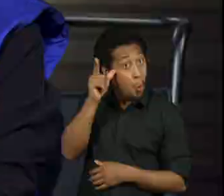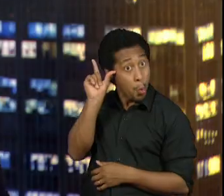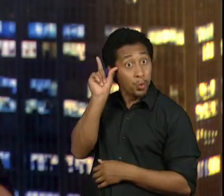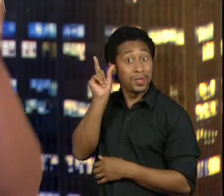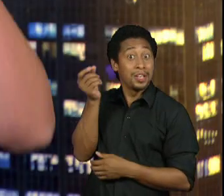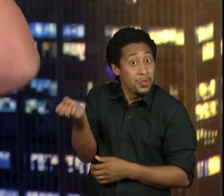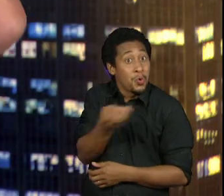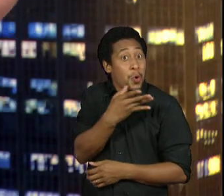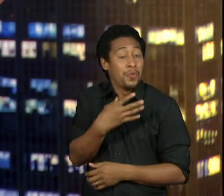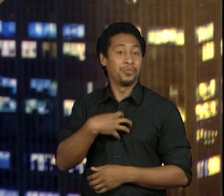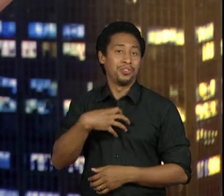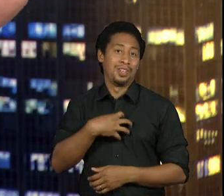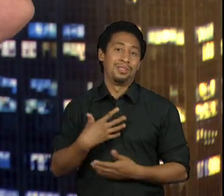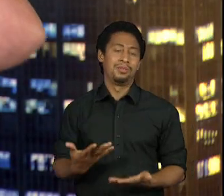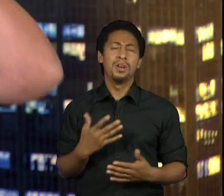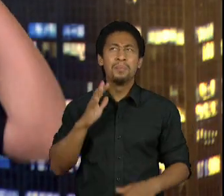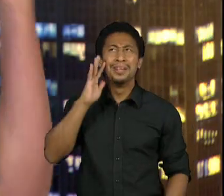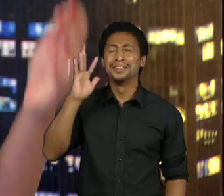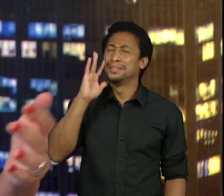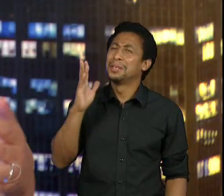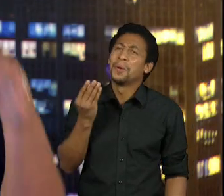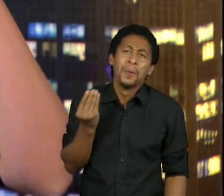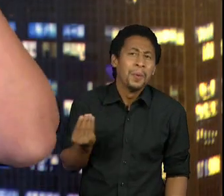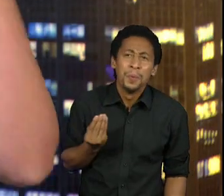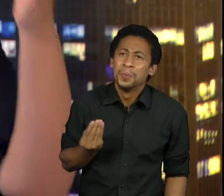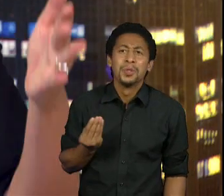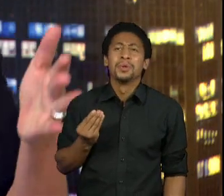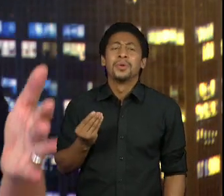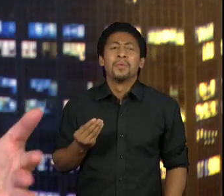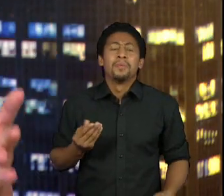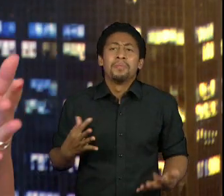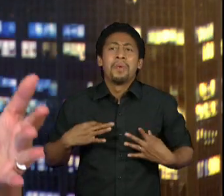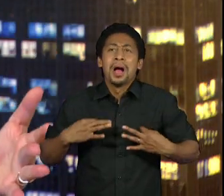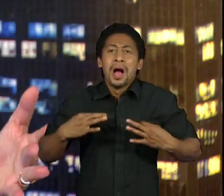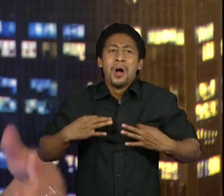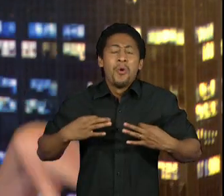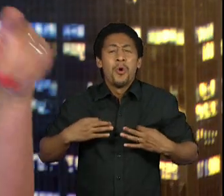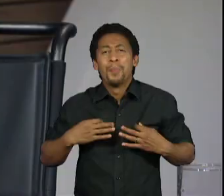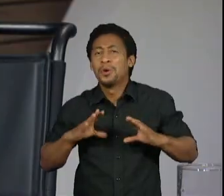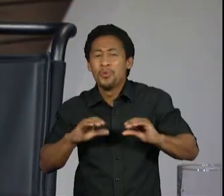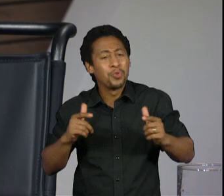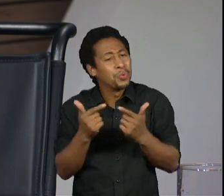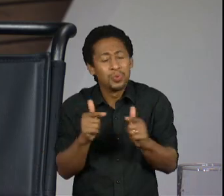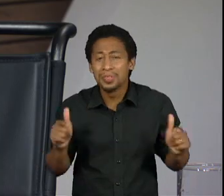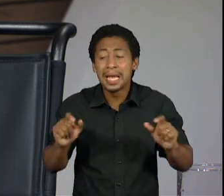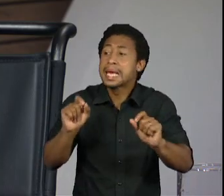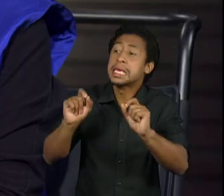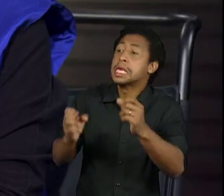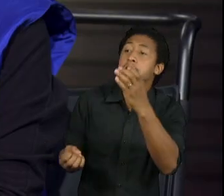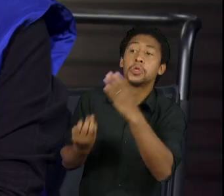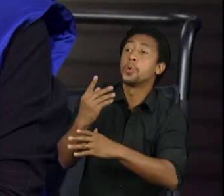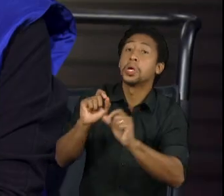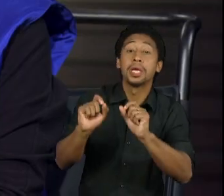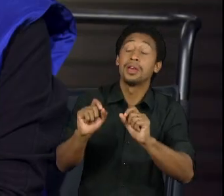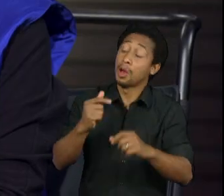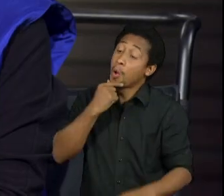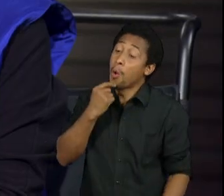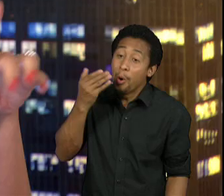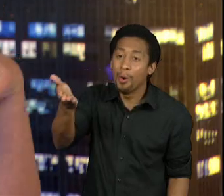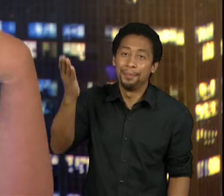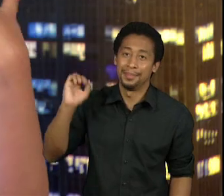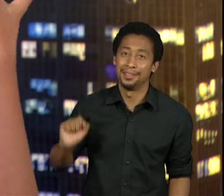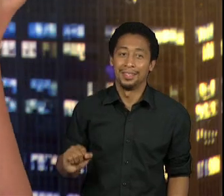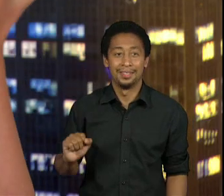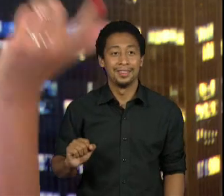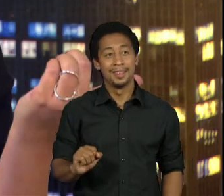ouve, não é possível, uma roupa tão desconfortável só pode ter sido criada por homem. Né? E aí as companhias disseram o seguinte, por que